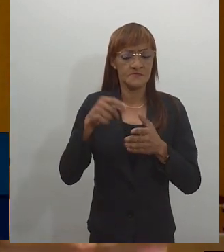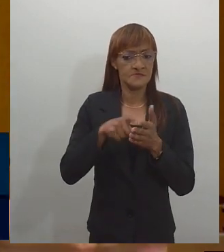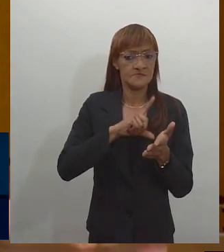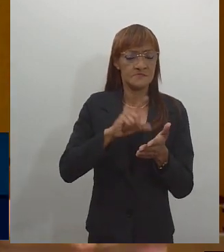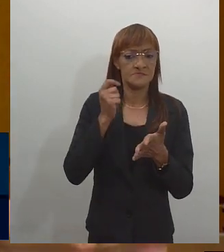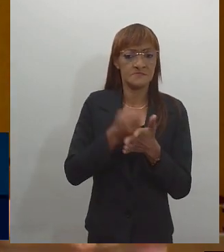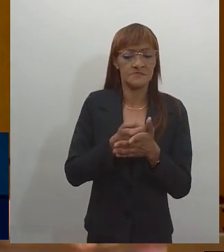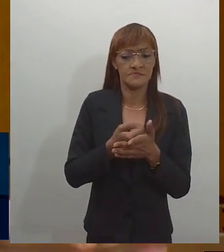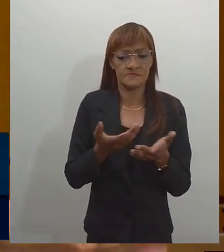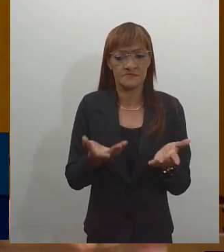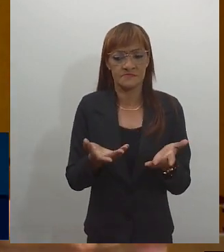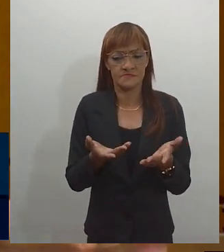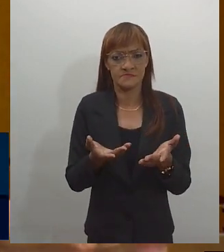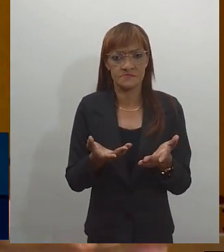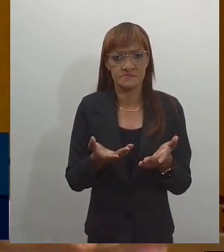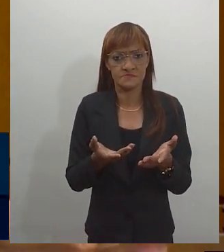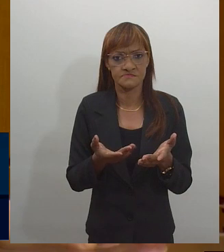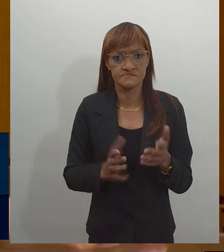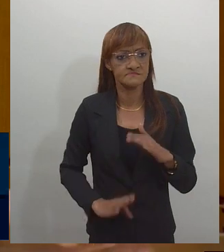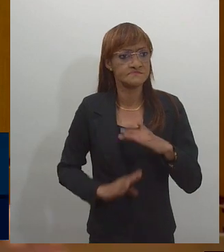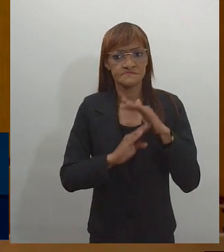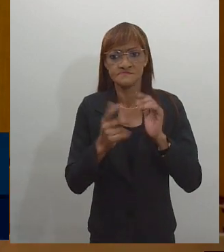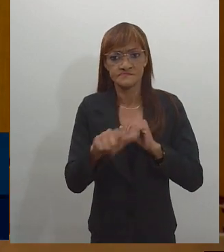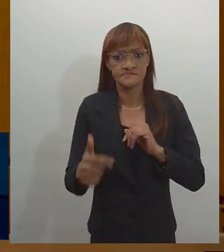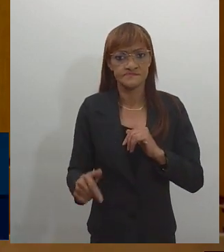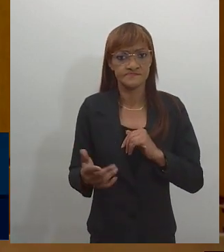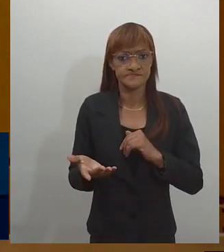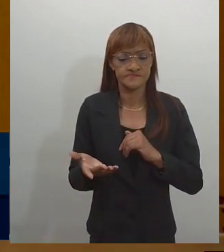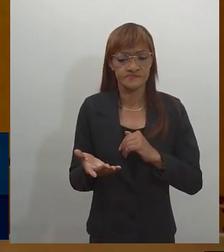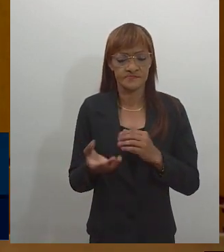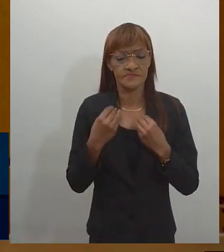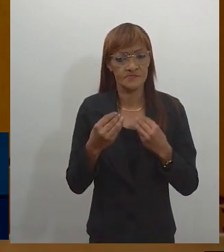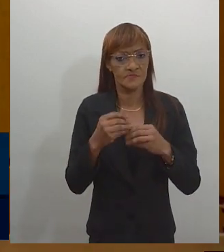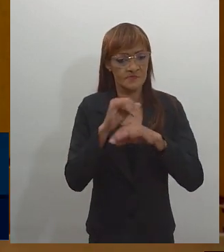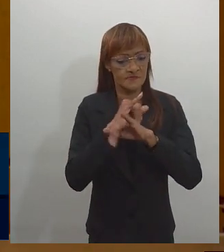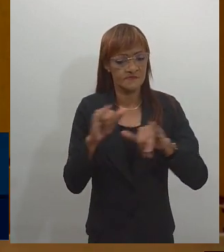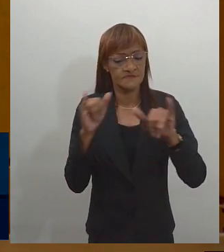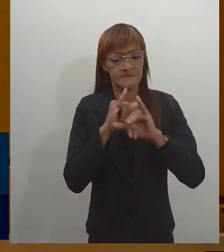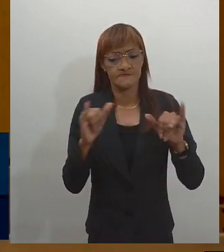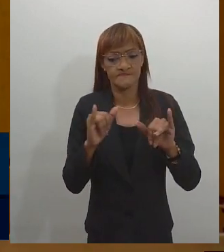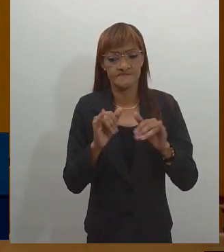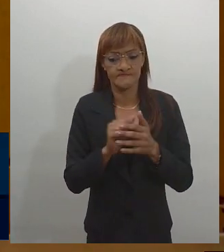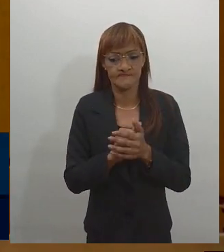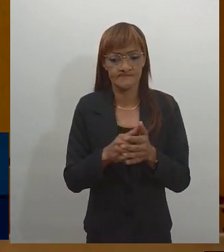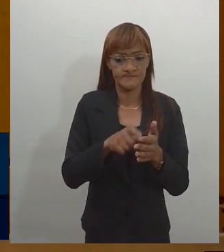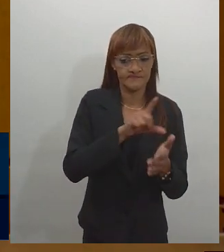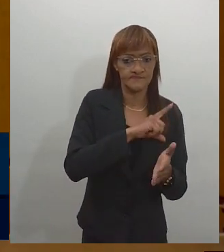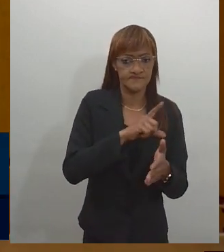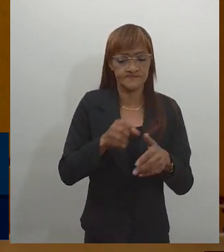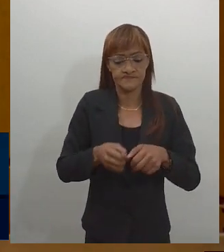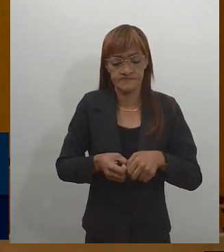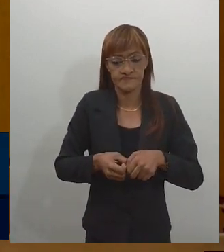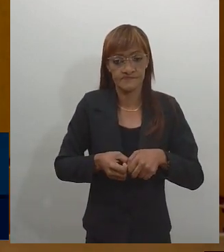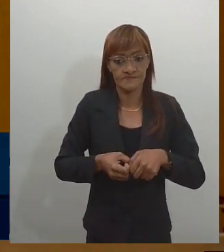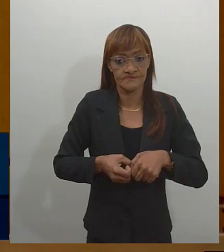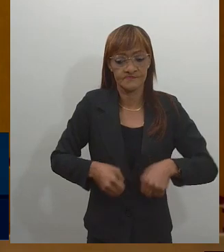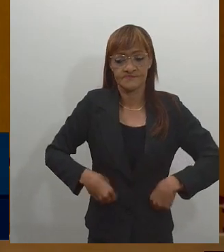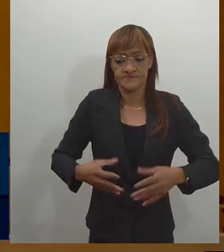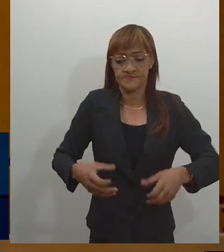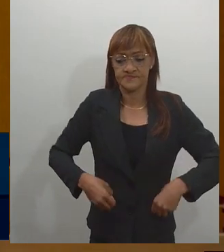Então, a gente faz esse alerta, porque depois da gastança dos 30 dias de forró, não é possível que quem